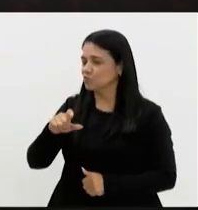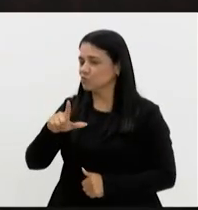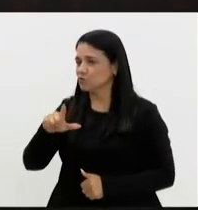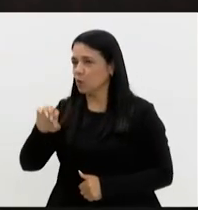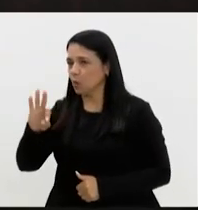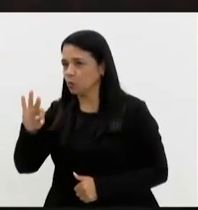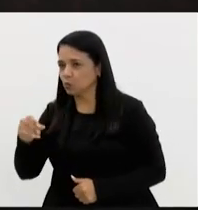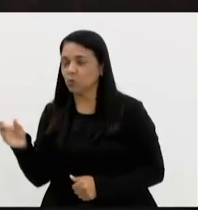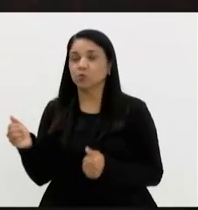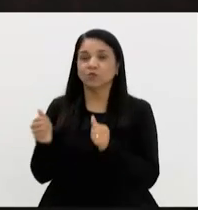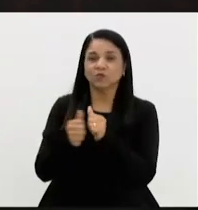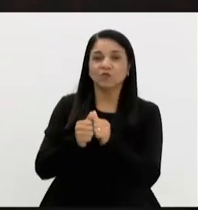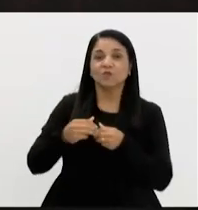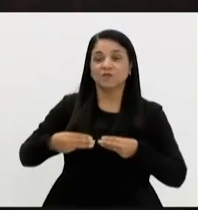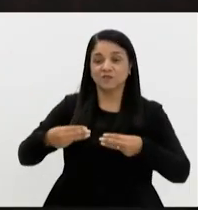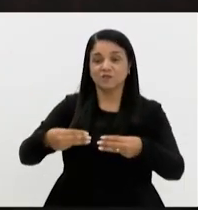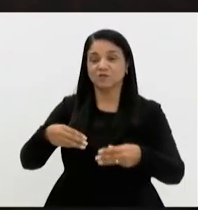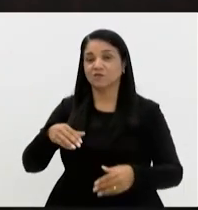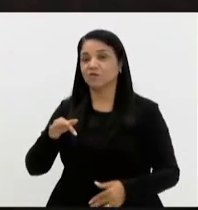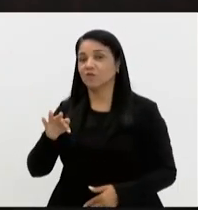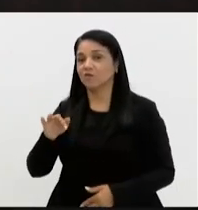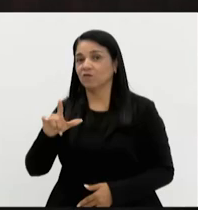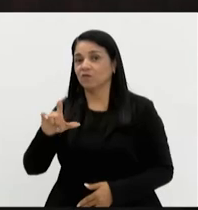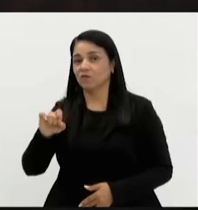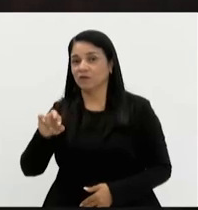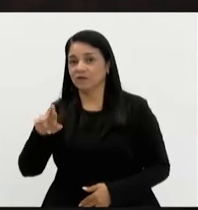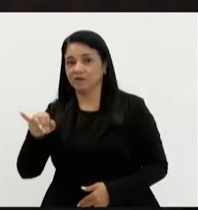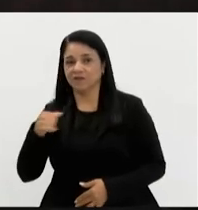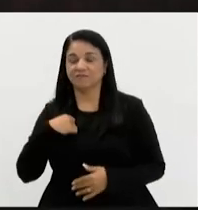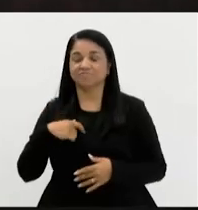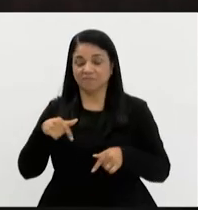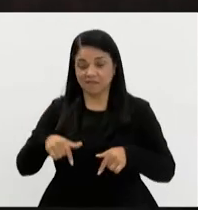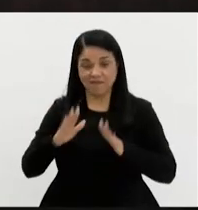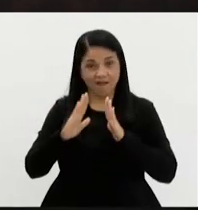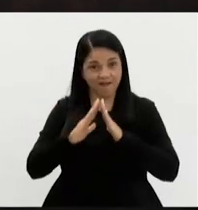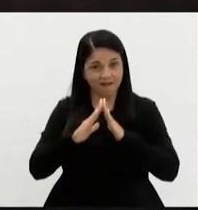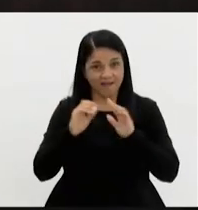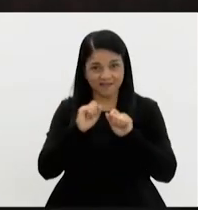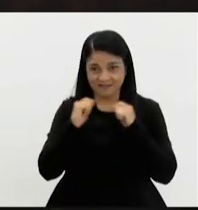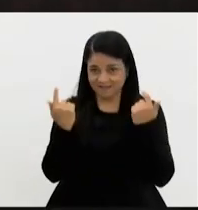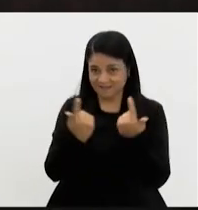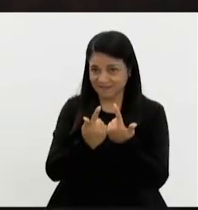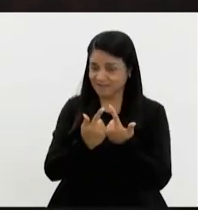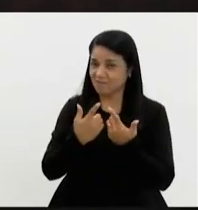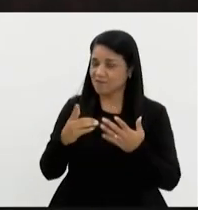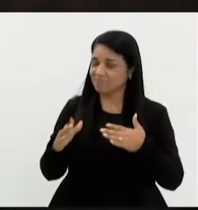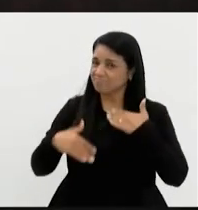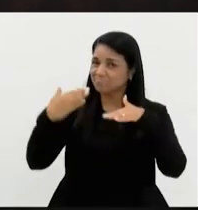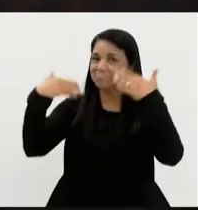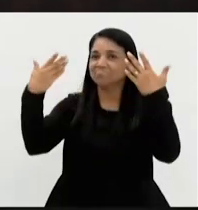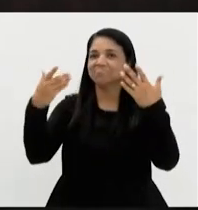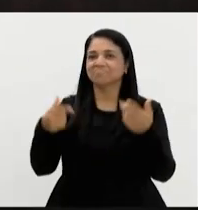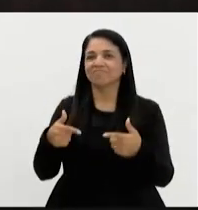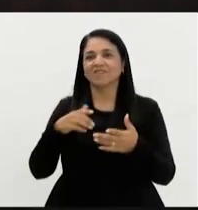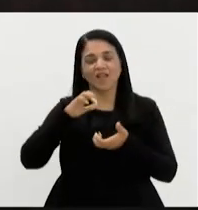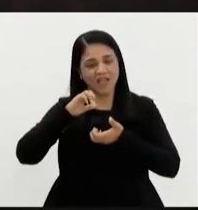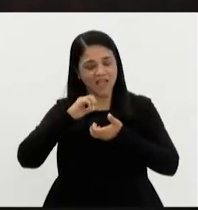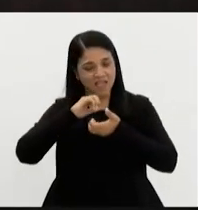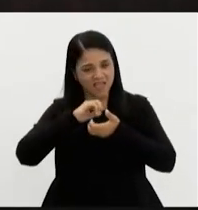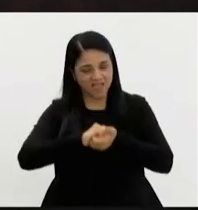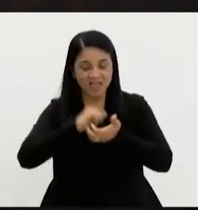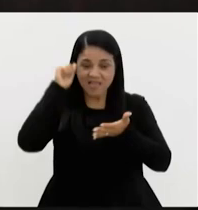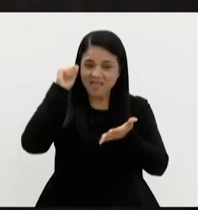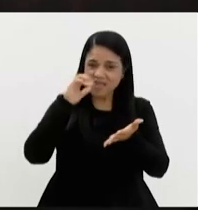ministro Floriano e isso engrandece essa casa e deixo aqui um registro também dos meus cumprimentos ao Presidente Rodrigo